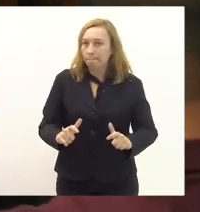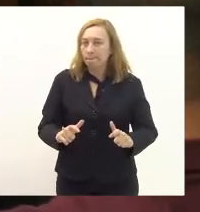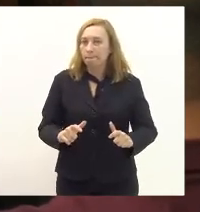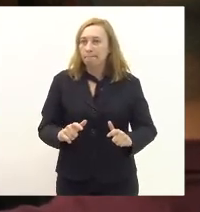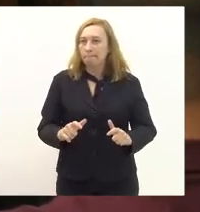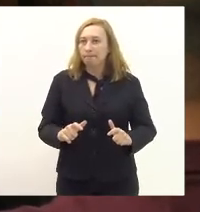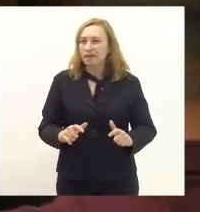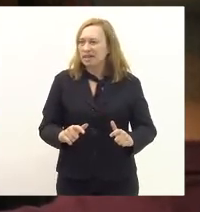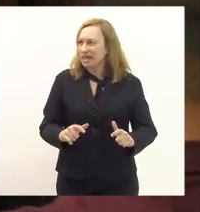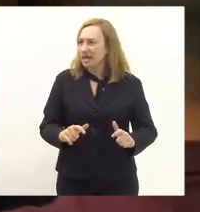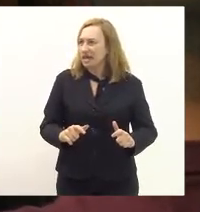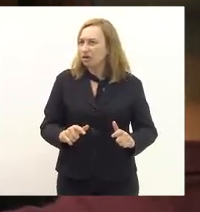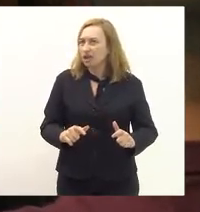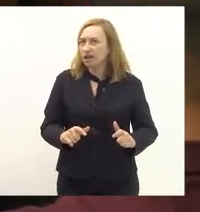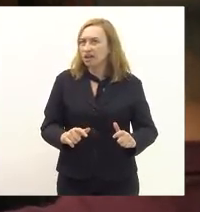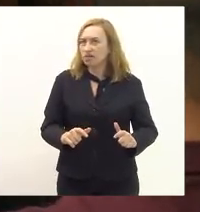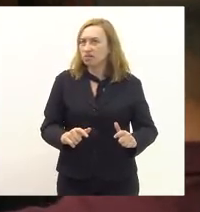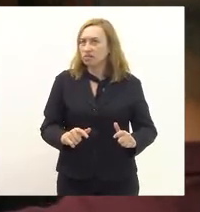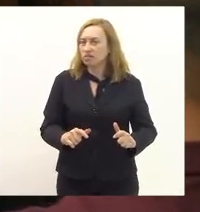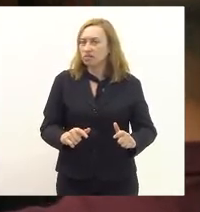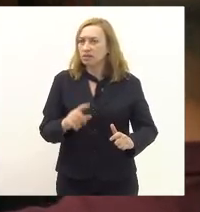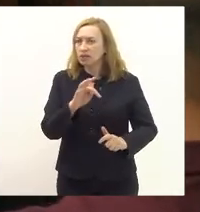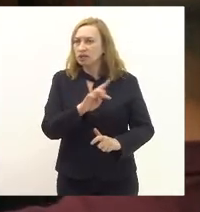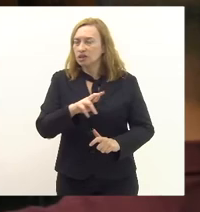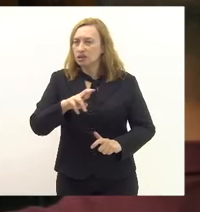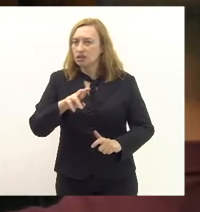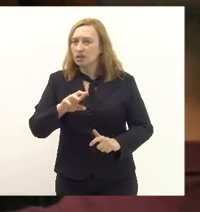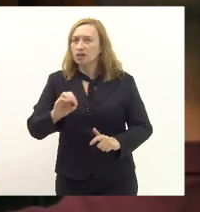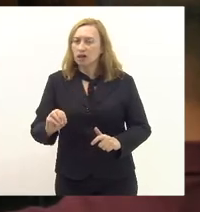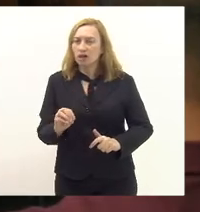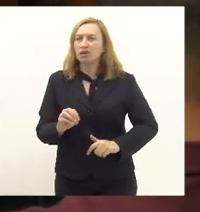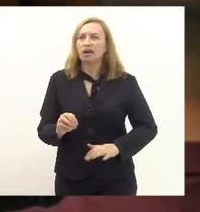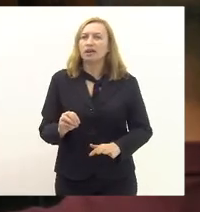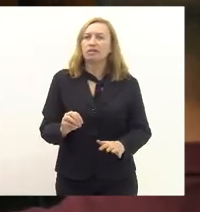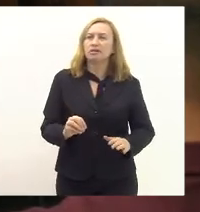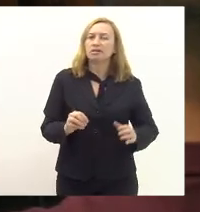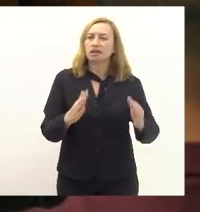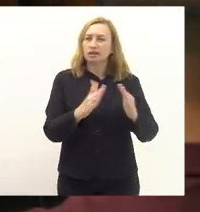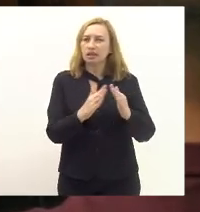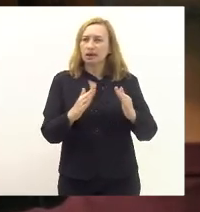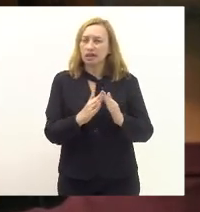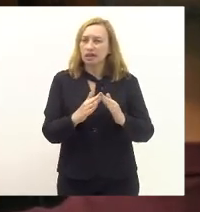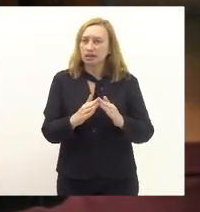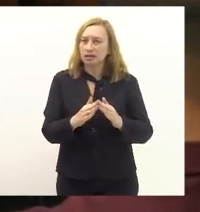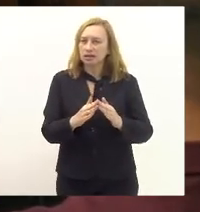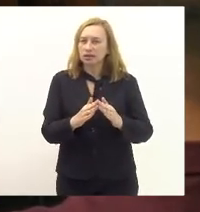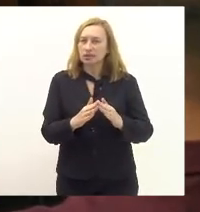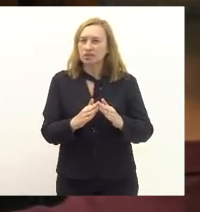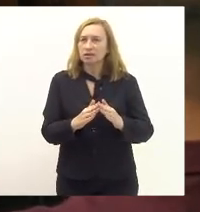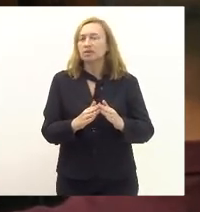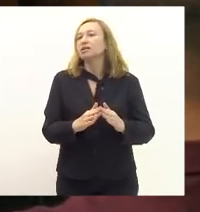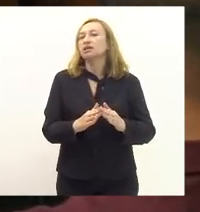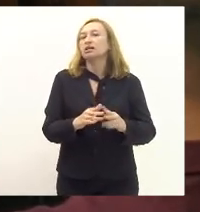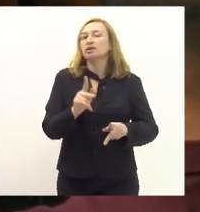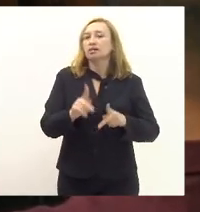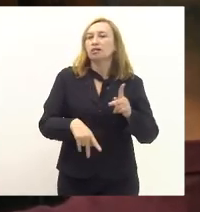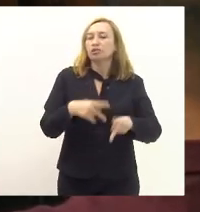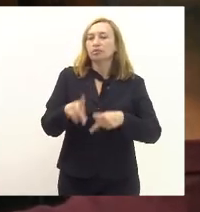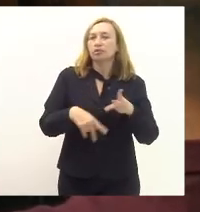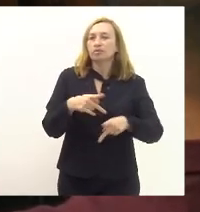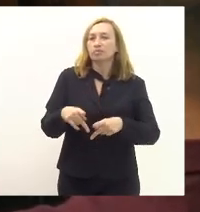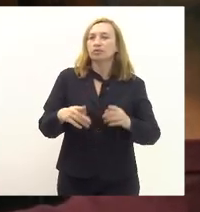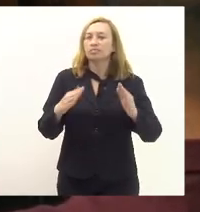na cidade de Campos para a implantação de 330 casas populares para ajudar a política de moradia